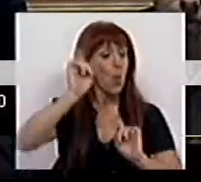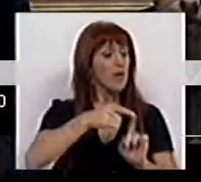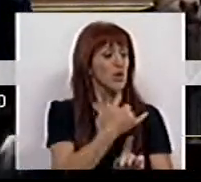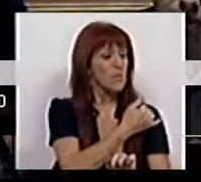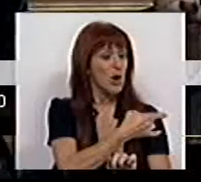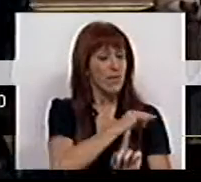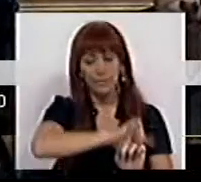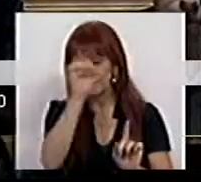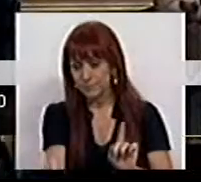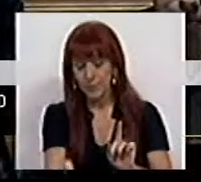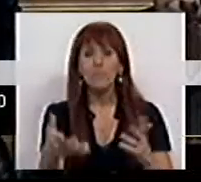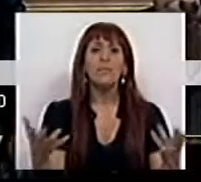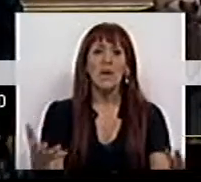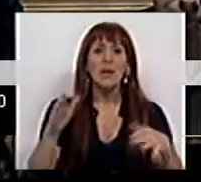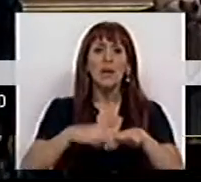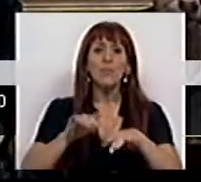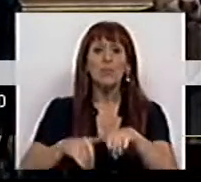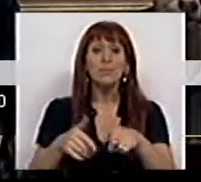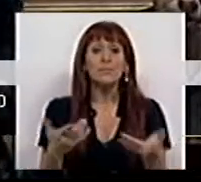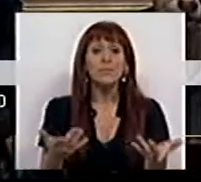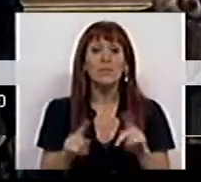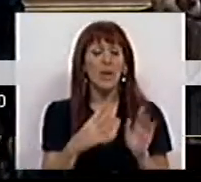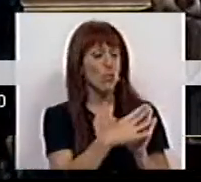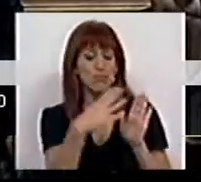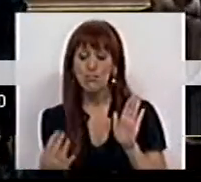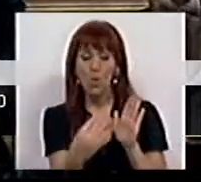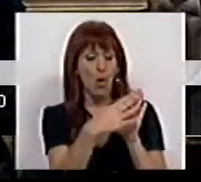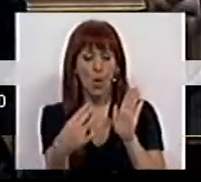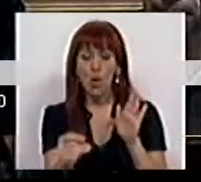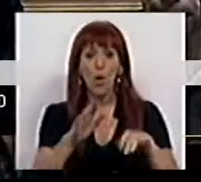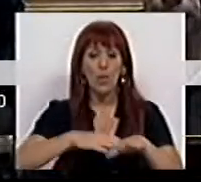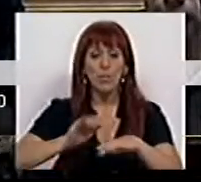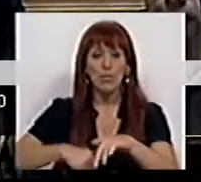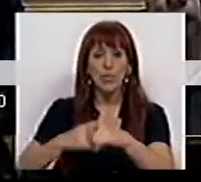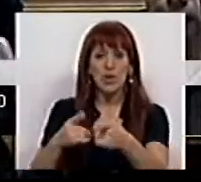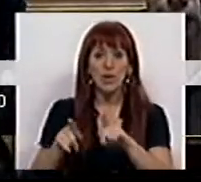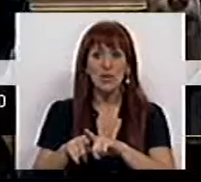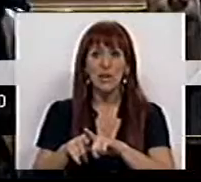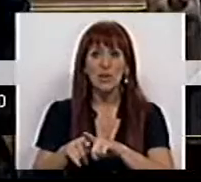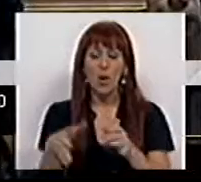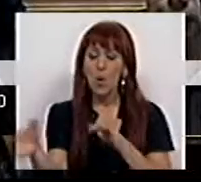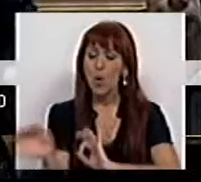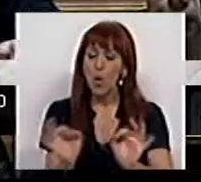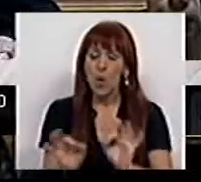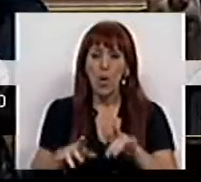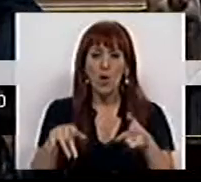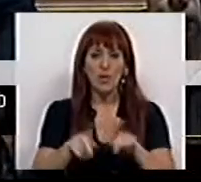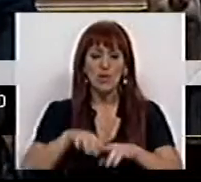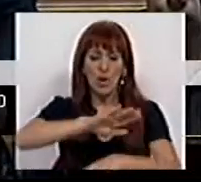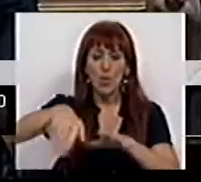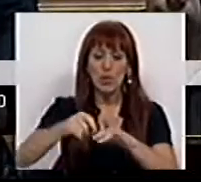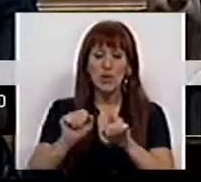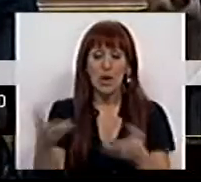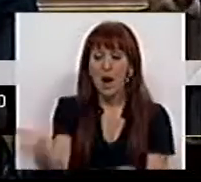2009. E, neste contexto, esta transposição é relativa à organização e